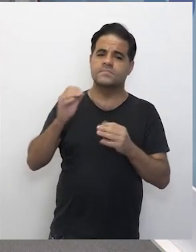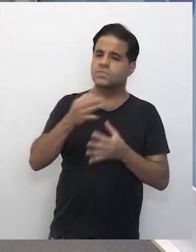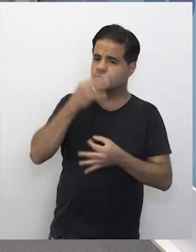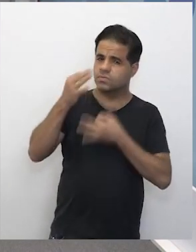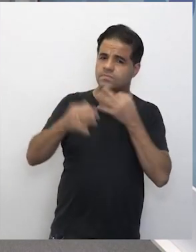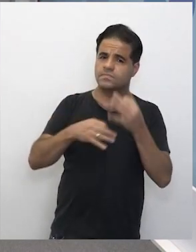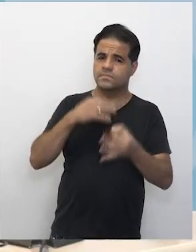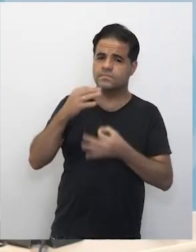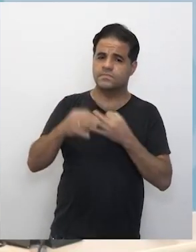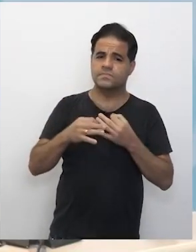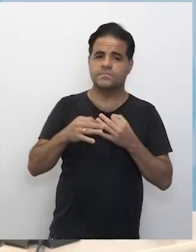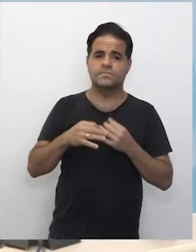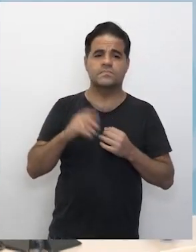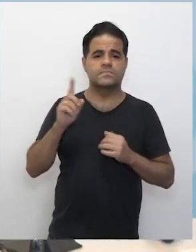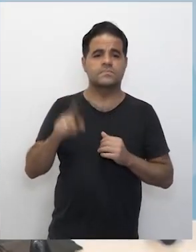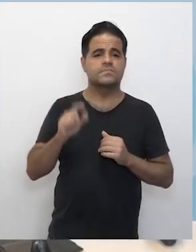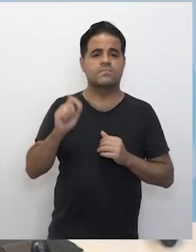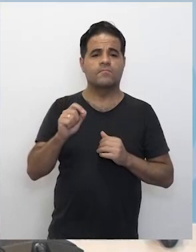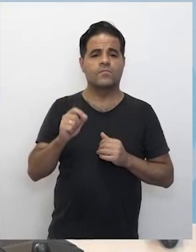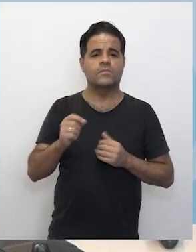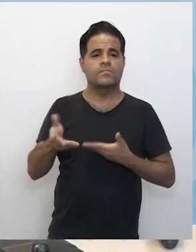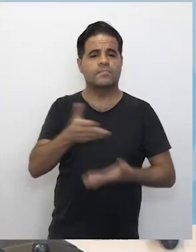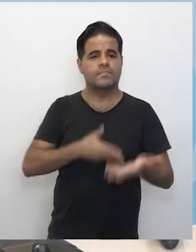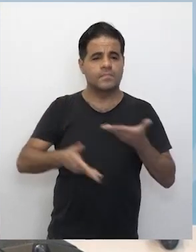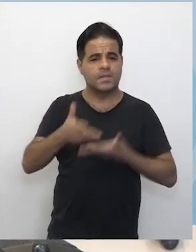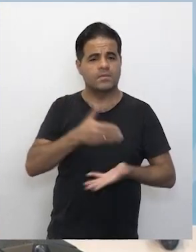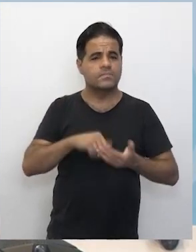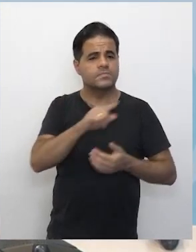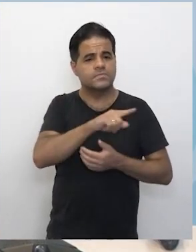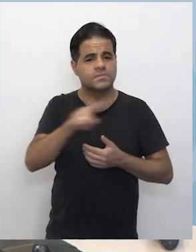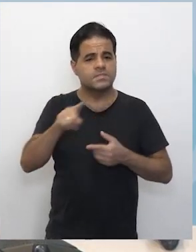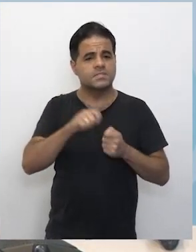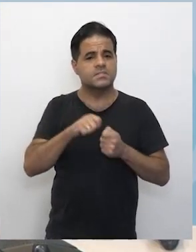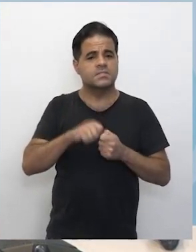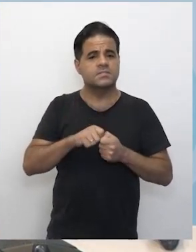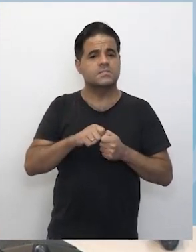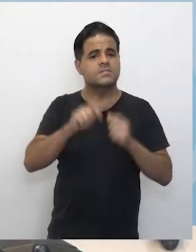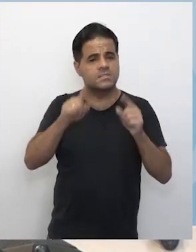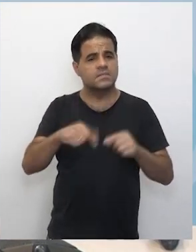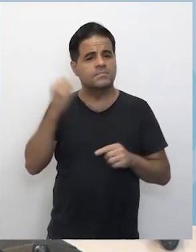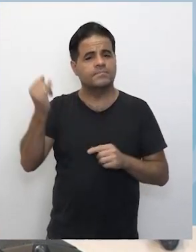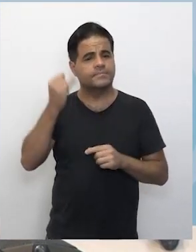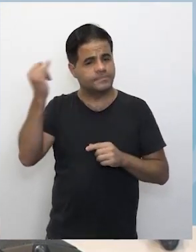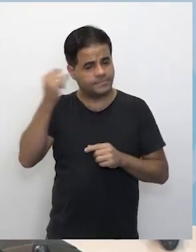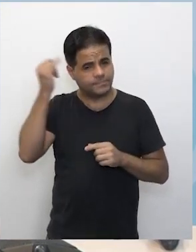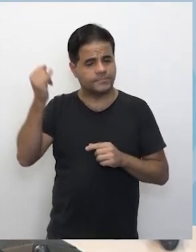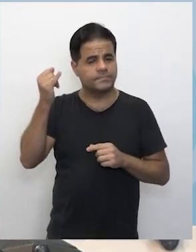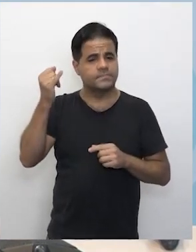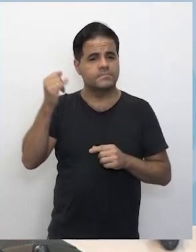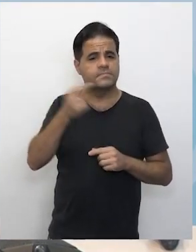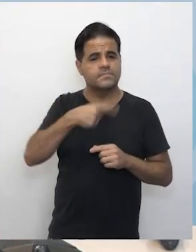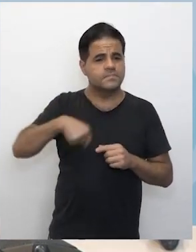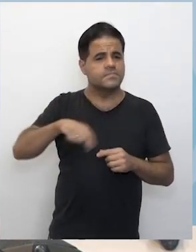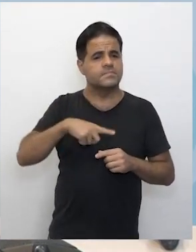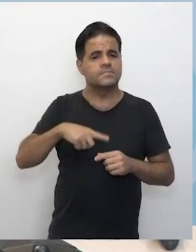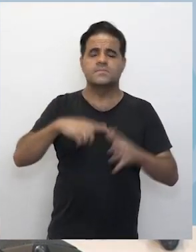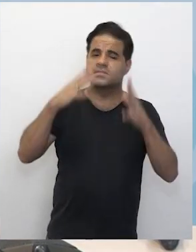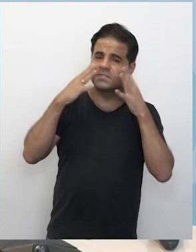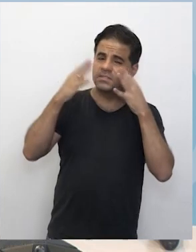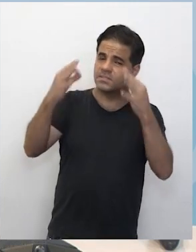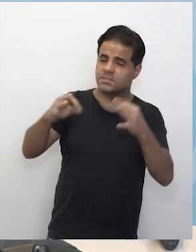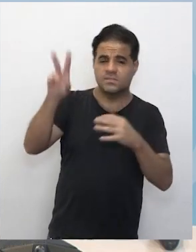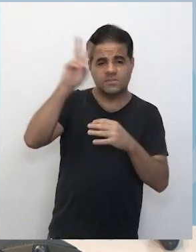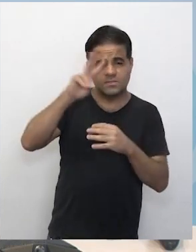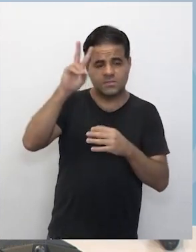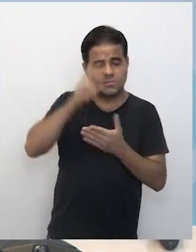comentário, foi o resgate que você está fazendo, e isso é fundamental, né? A gente tem que se ater também à história